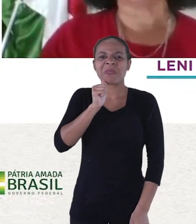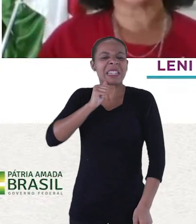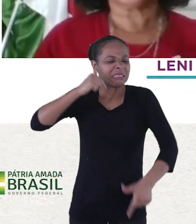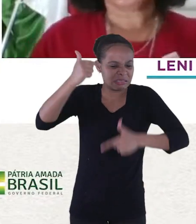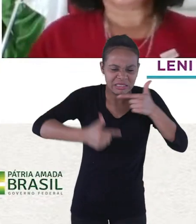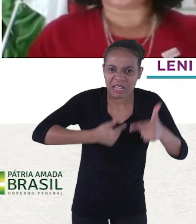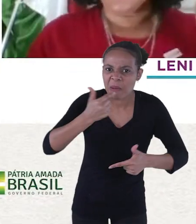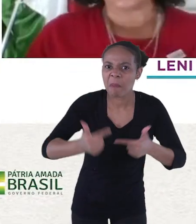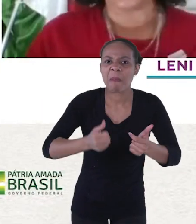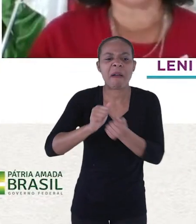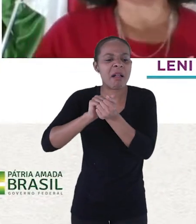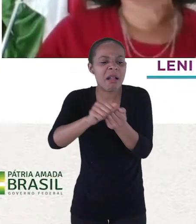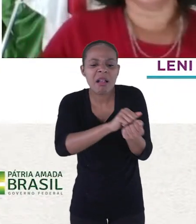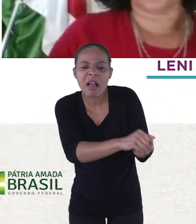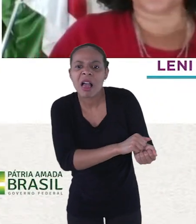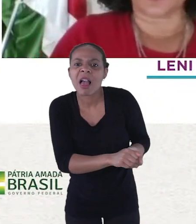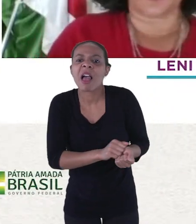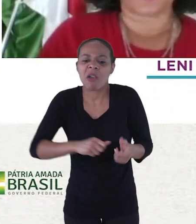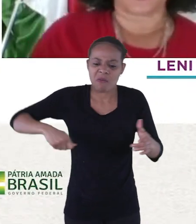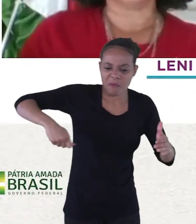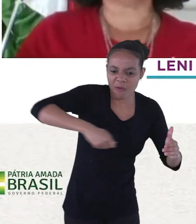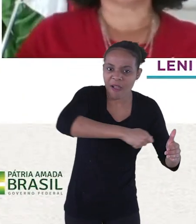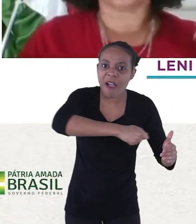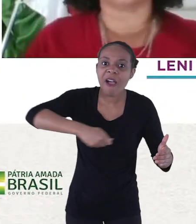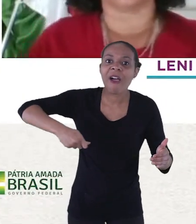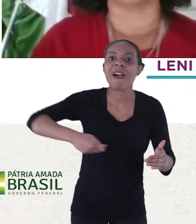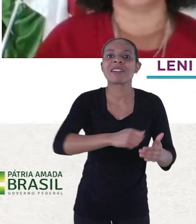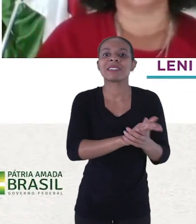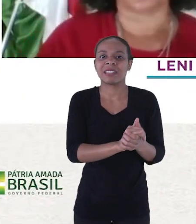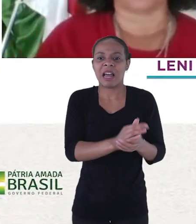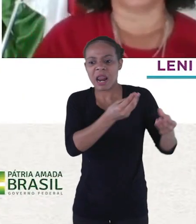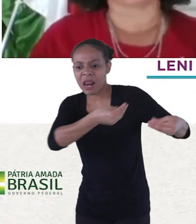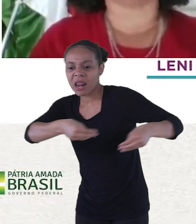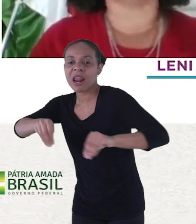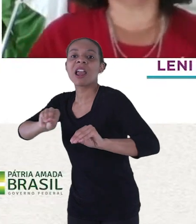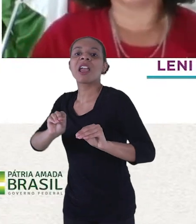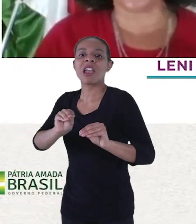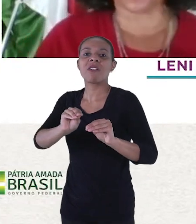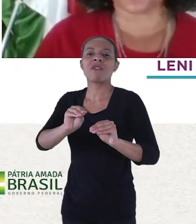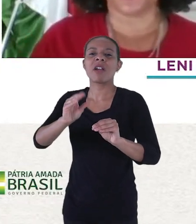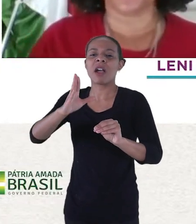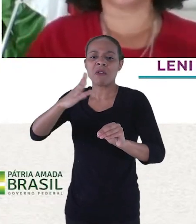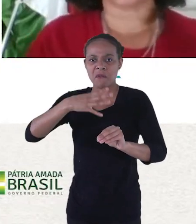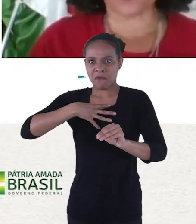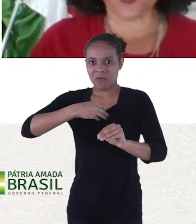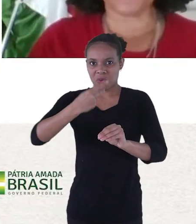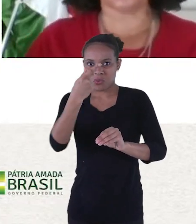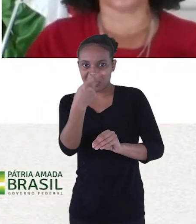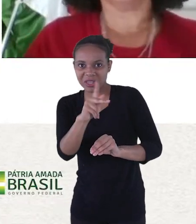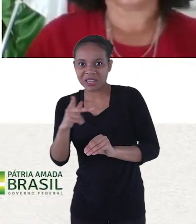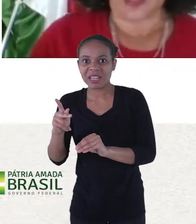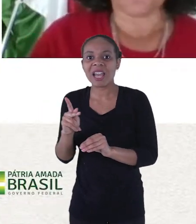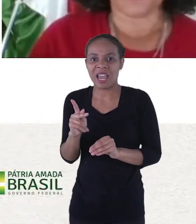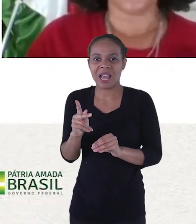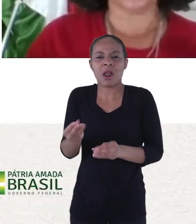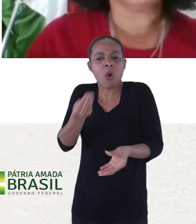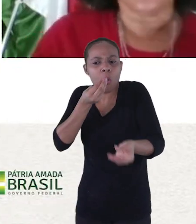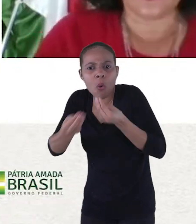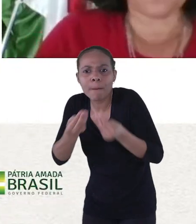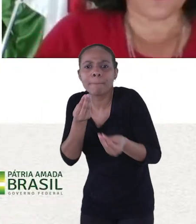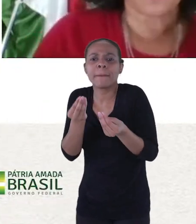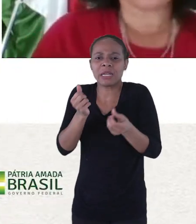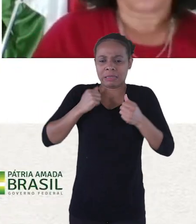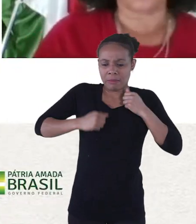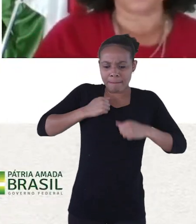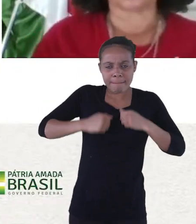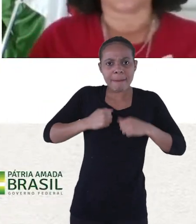cozinha dentro de casa, tem que levar os meninos, ela vai para a rádio, tem que levar os meninos, dar banho, abrir os meninos, dar comida, dar